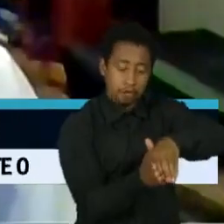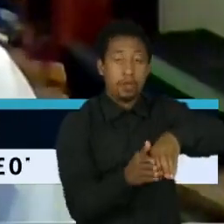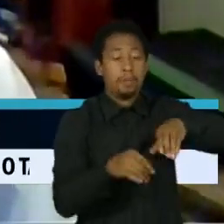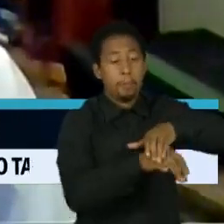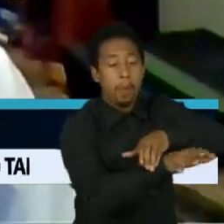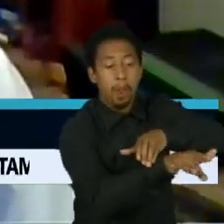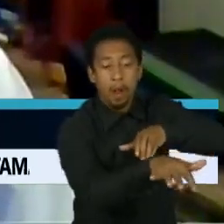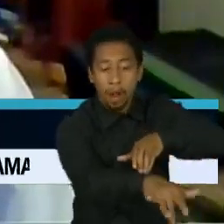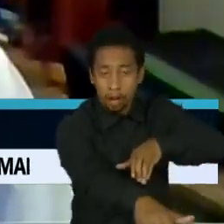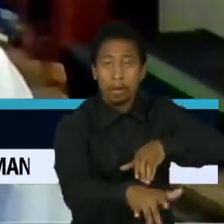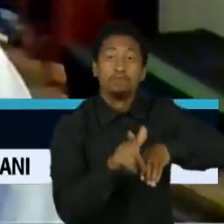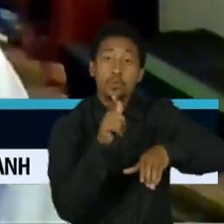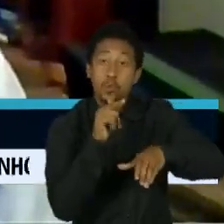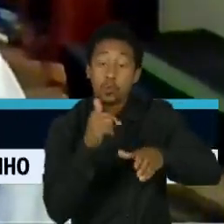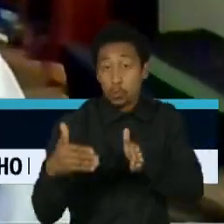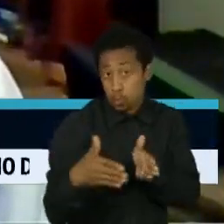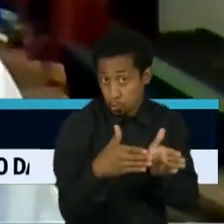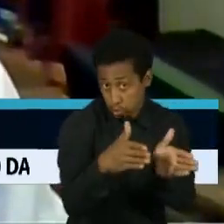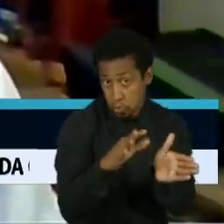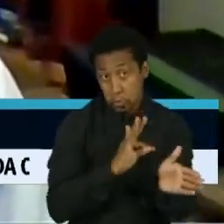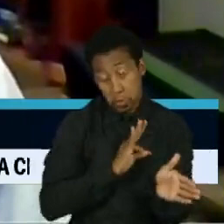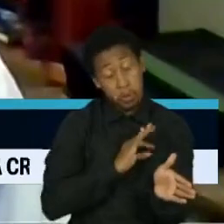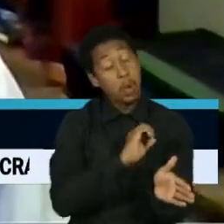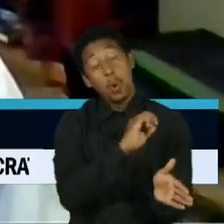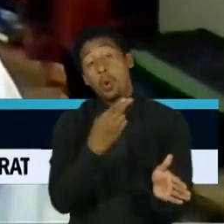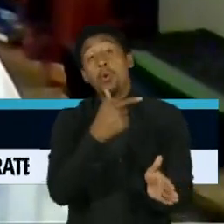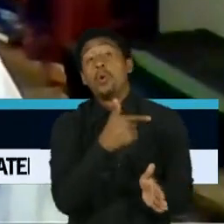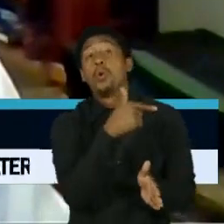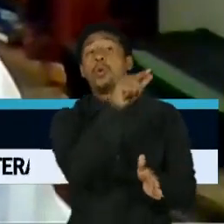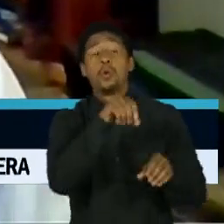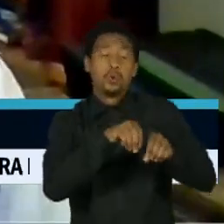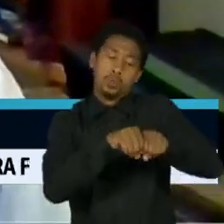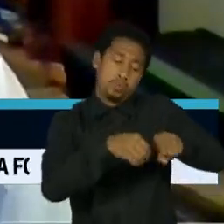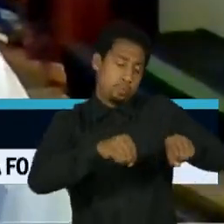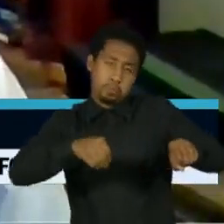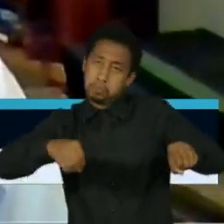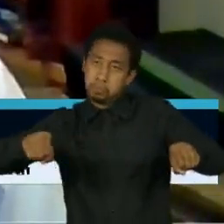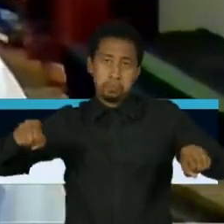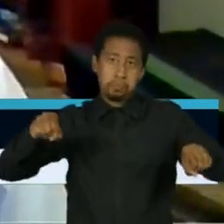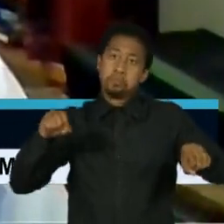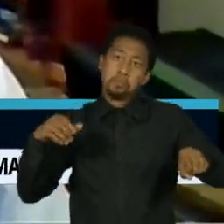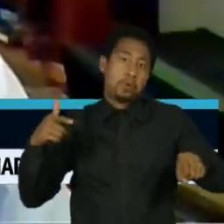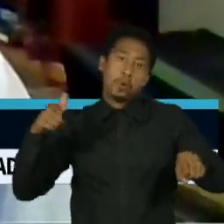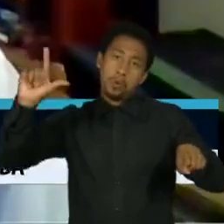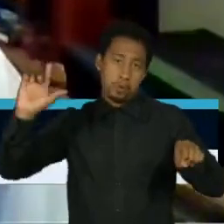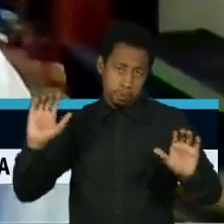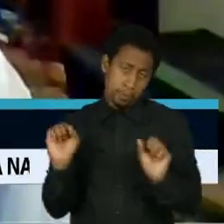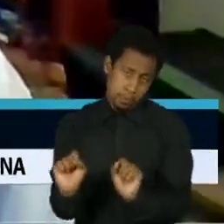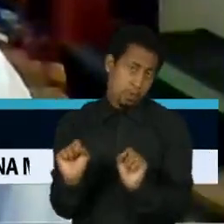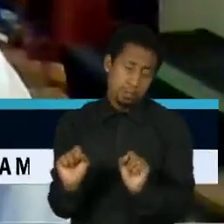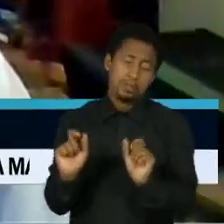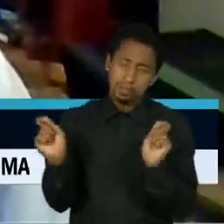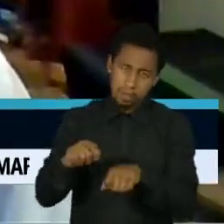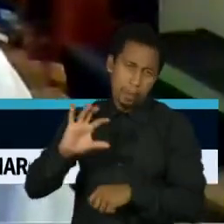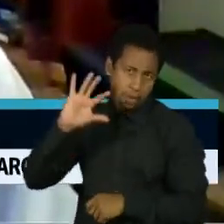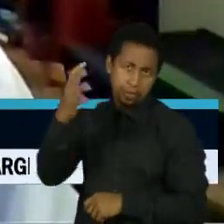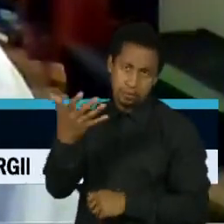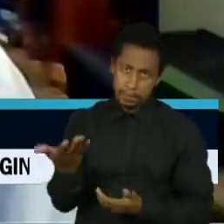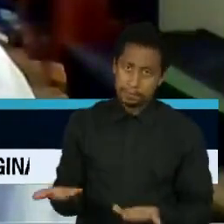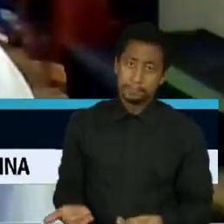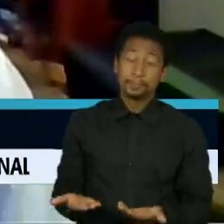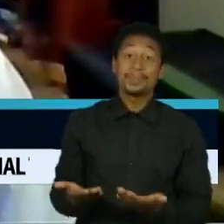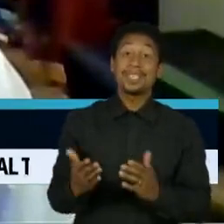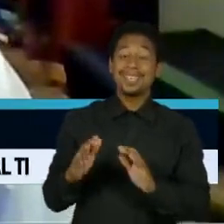que não é uma vazão pequena. Então, nesse aspecto, o problema se resolve dessa forma. Quanto ao risco